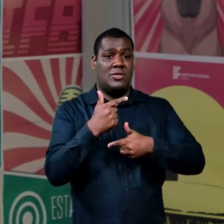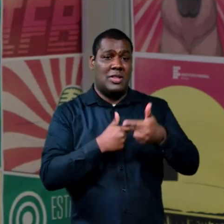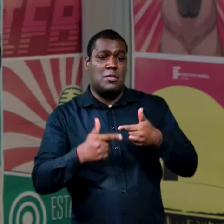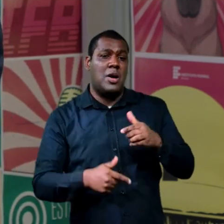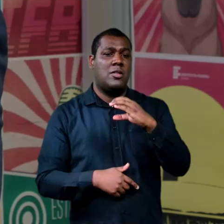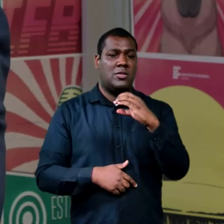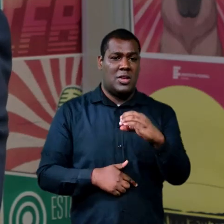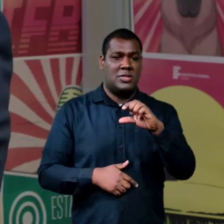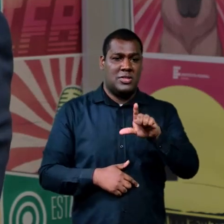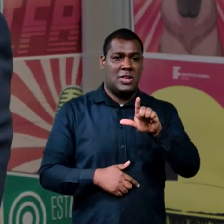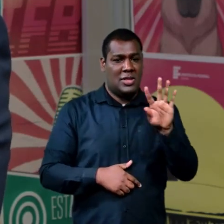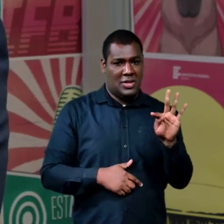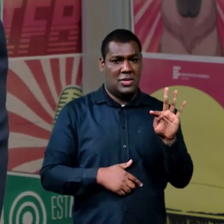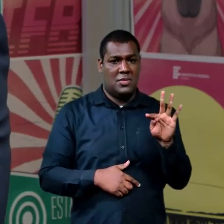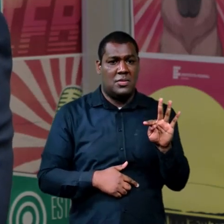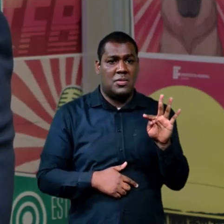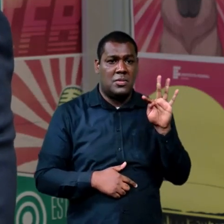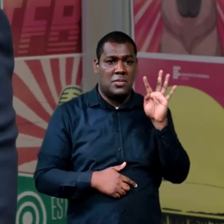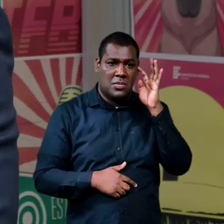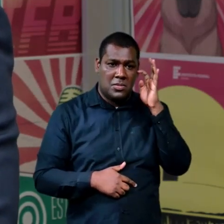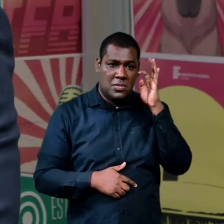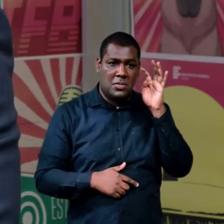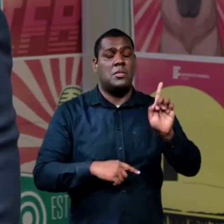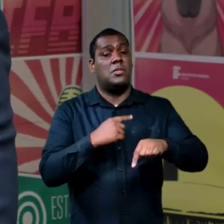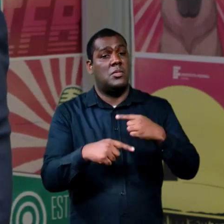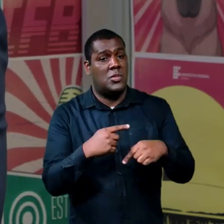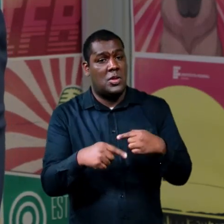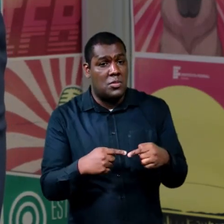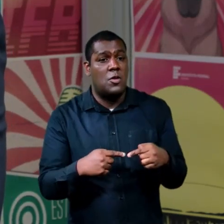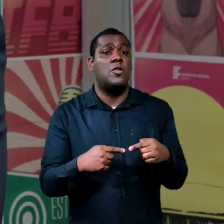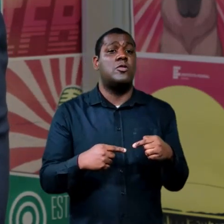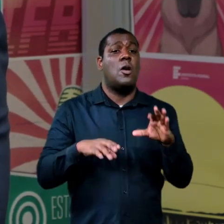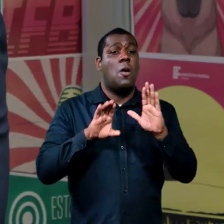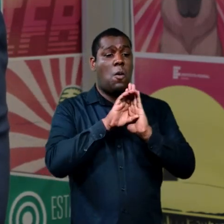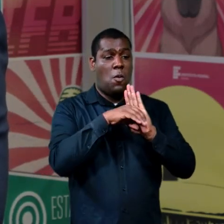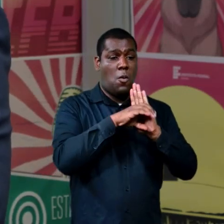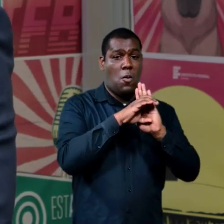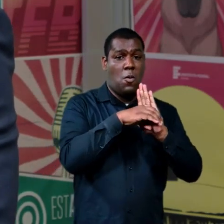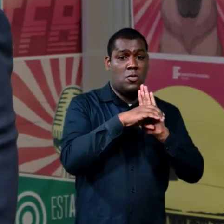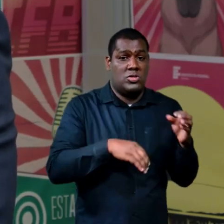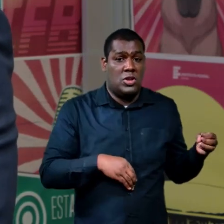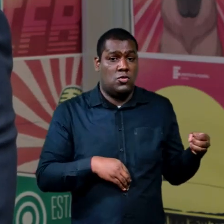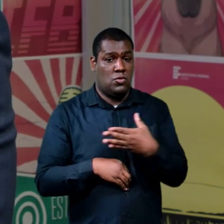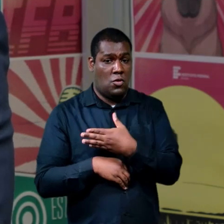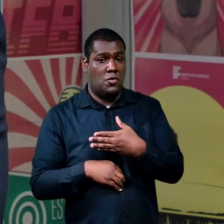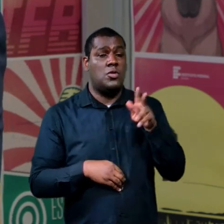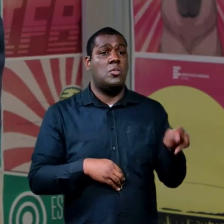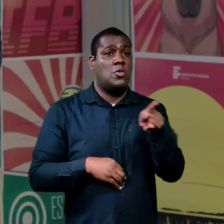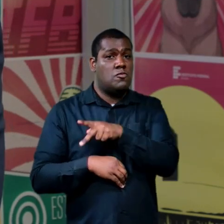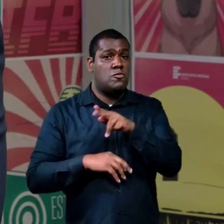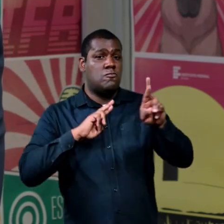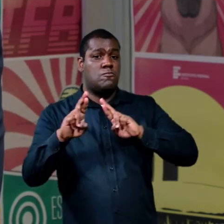ascendência, mas depois a gente conseguiu dar novas interpretações para isso, e a relação professor-aluno,